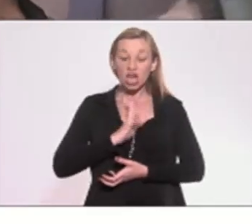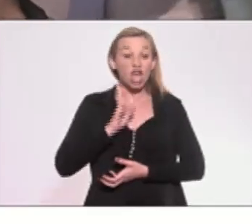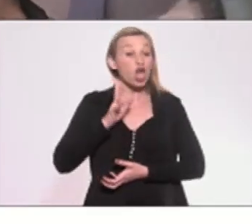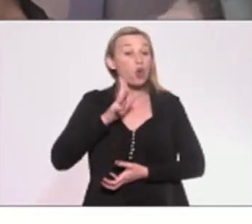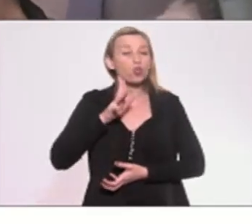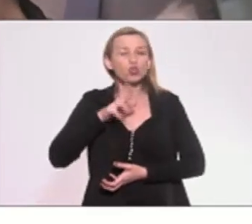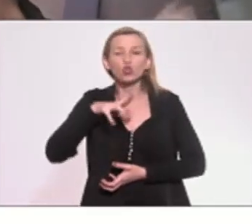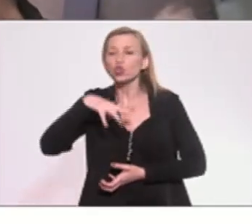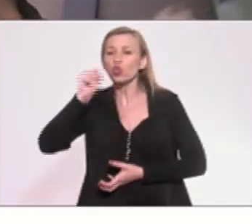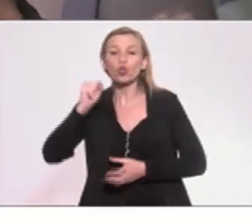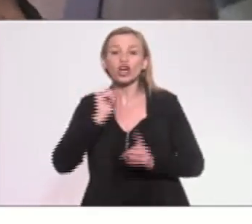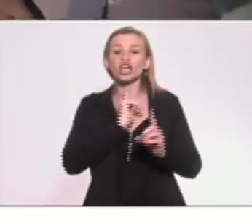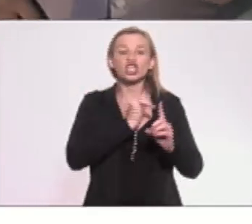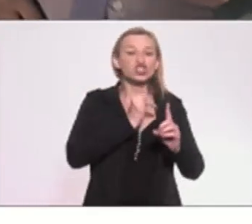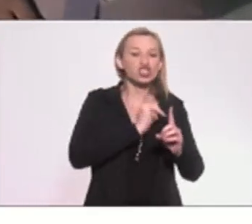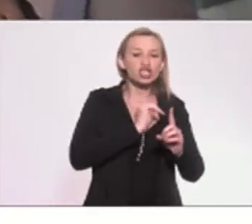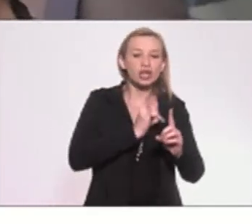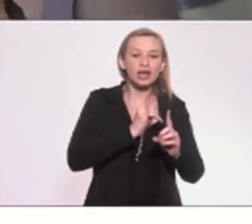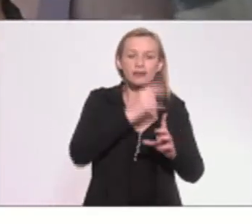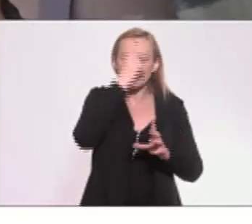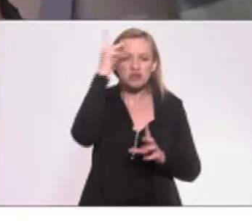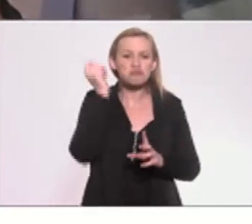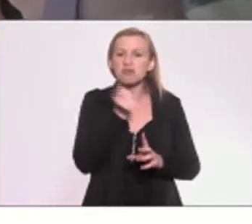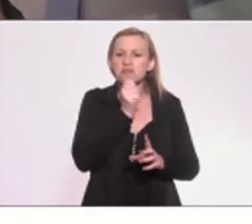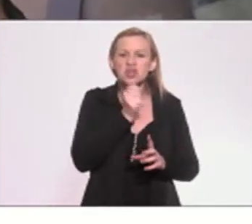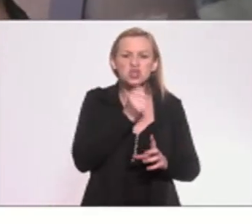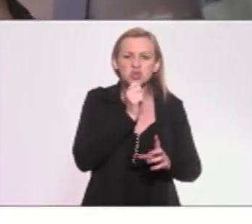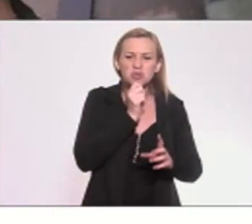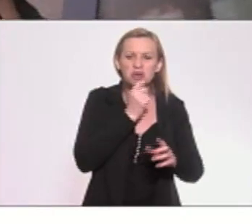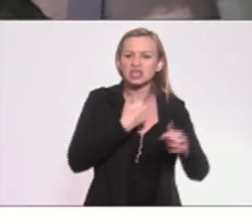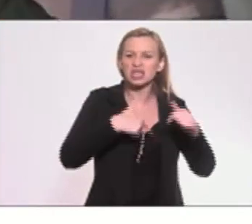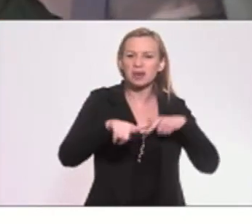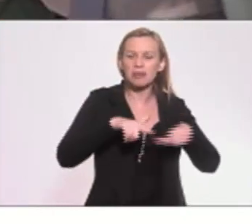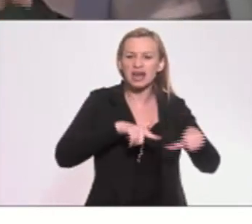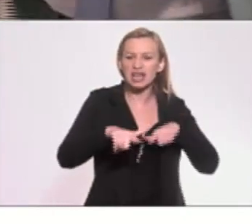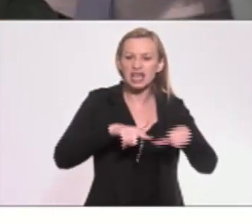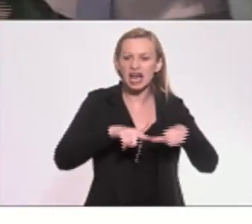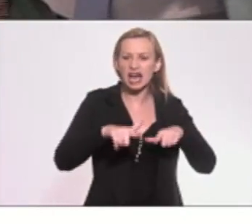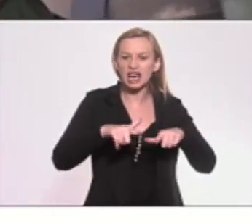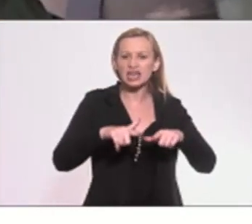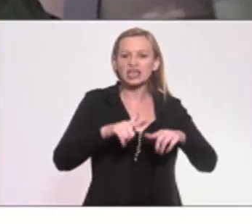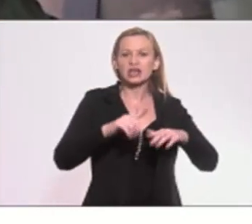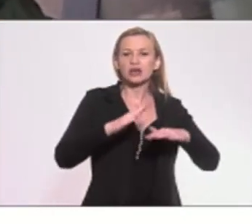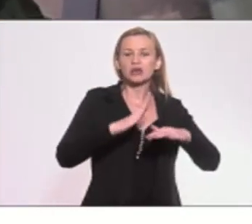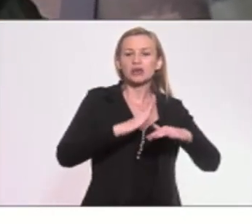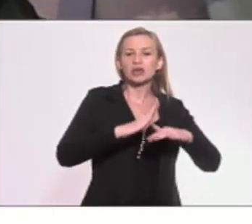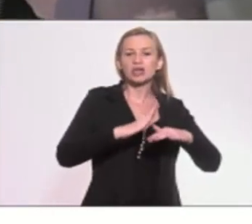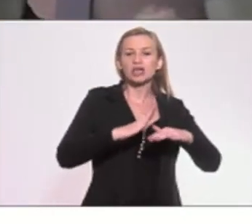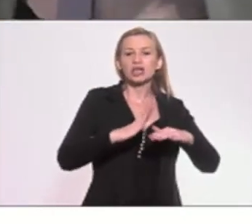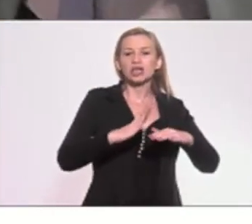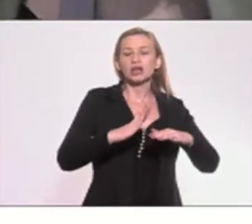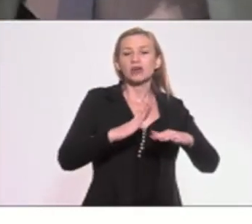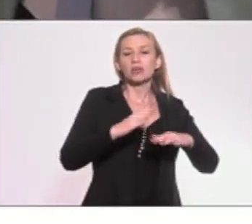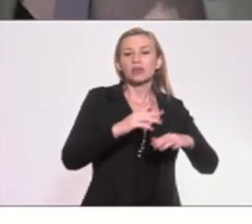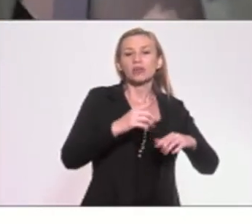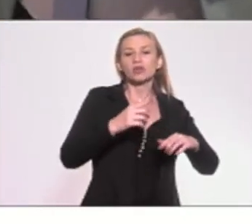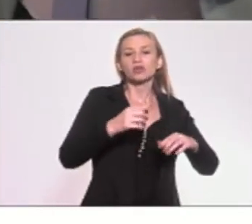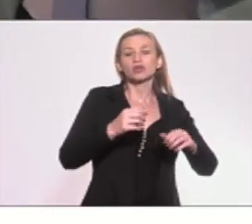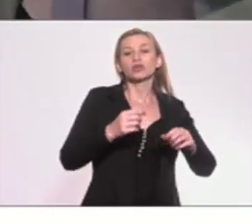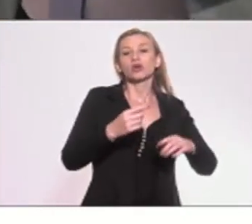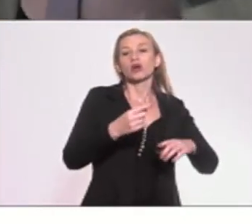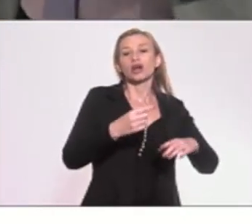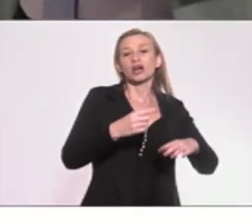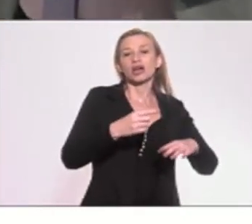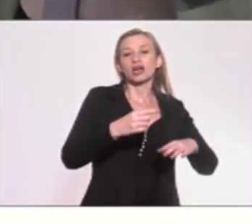indiquei ninguém para cargo político nenhum, seja em que